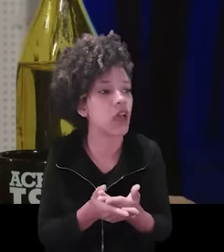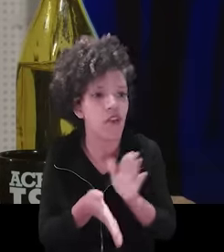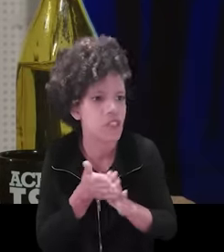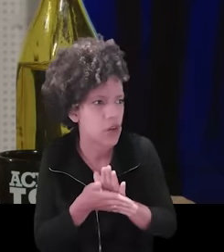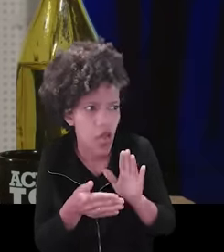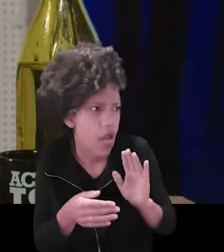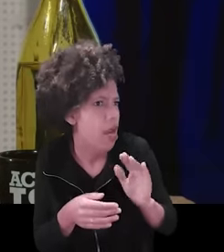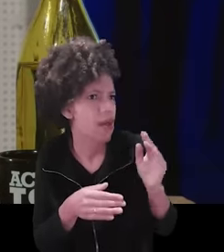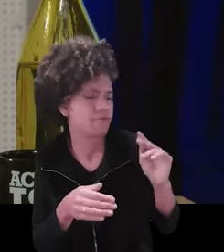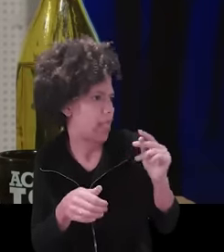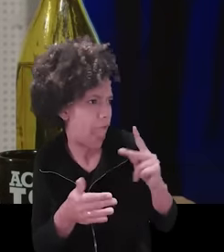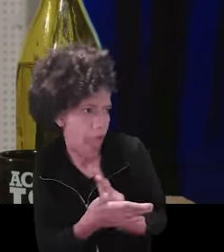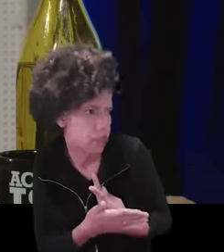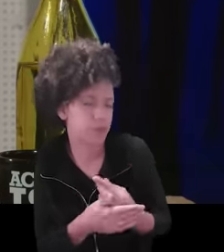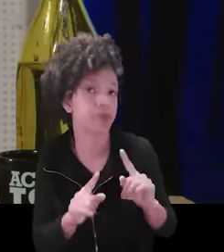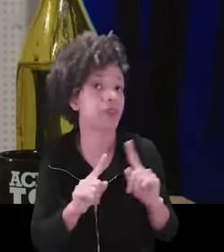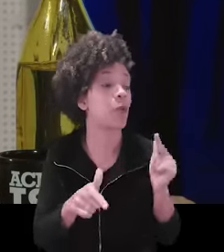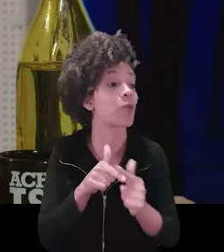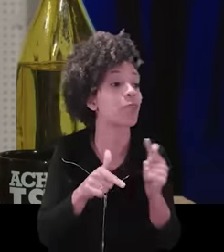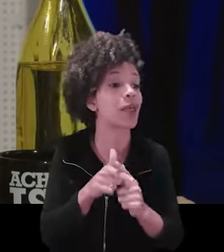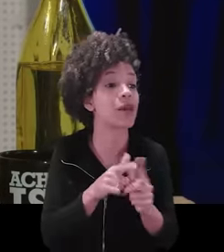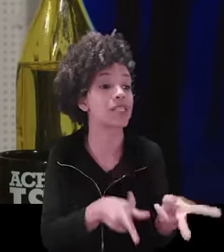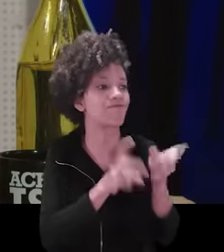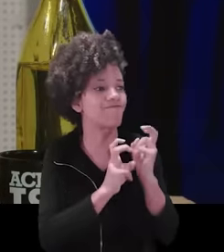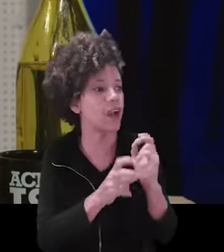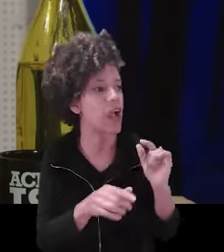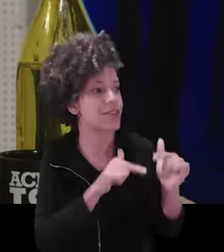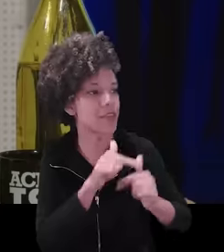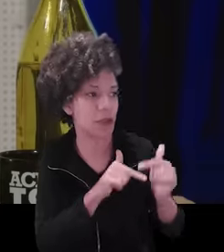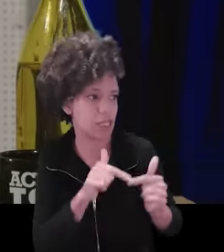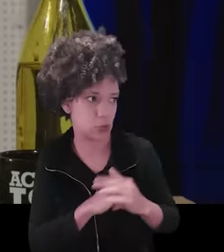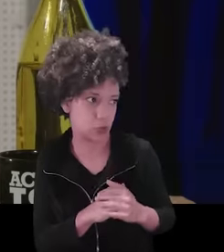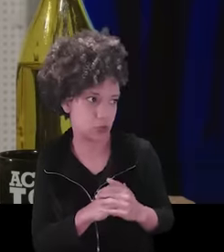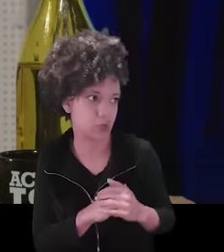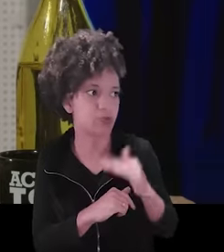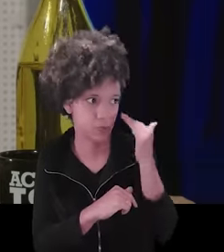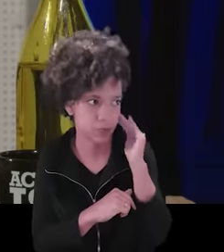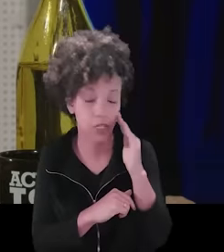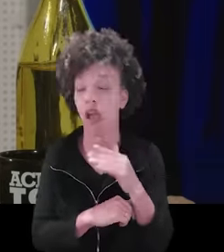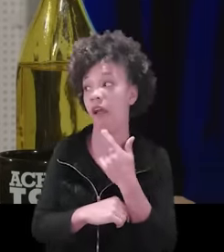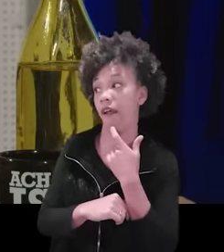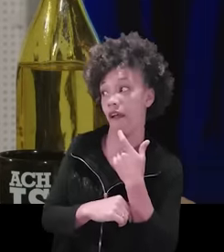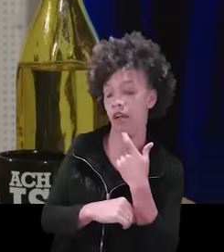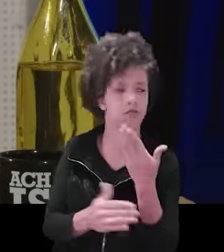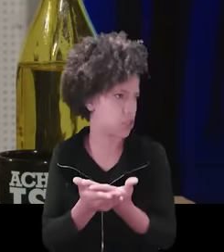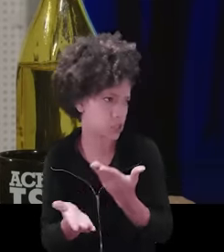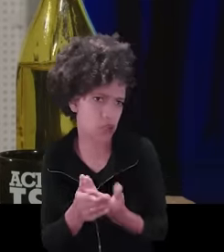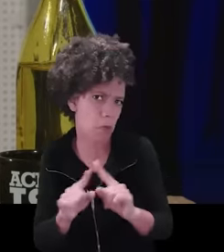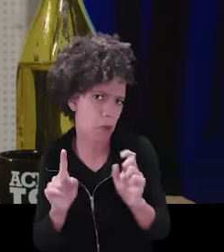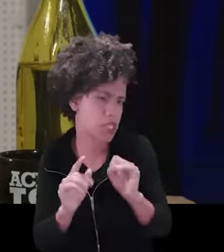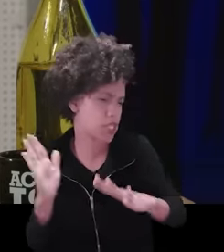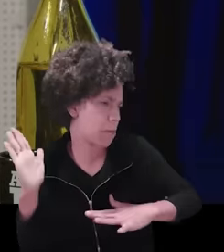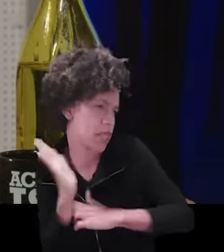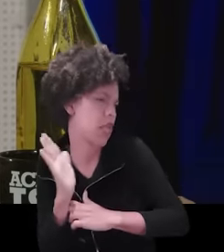estudando ele não tava fazendo nada de errado o problema se pegar ele trabalhando né Entendeu então eu tinha ele tava